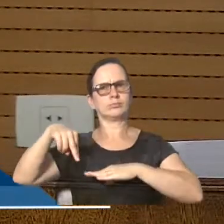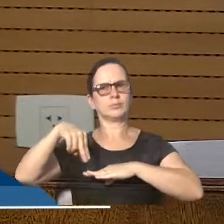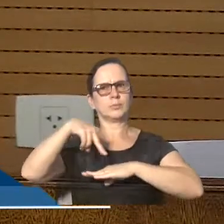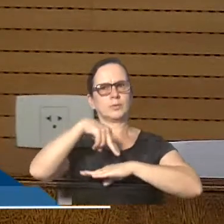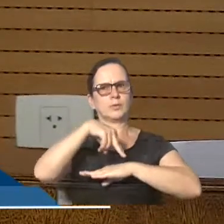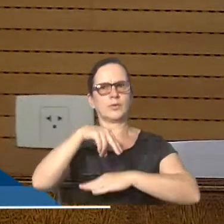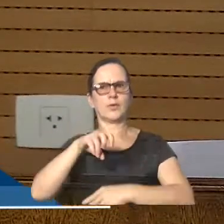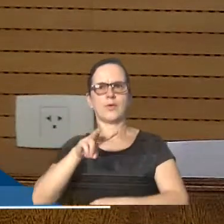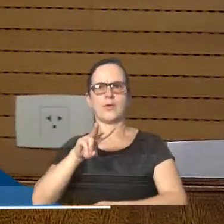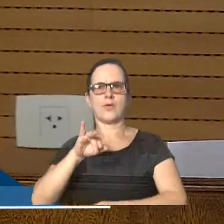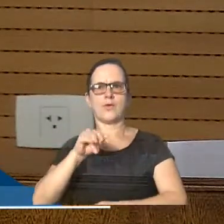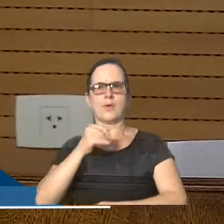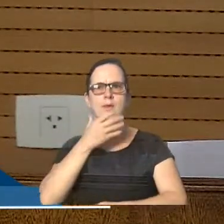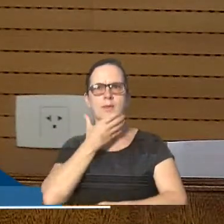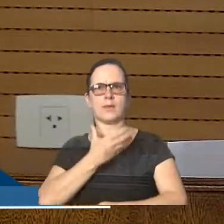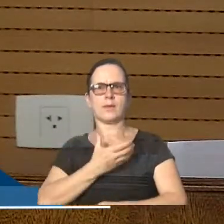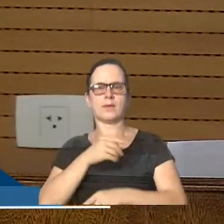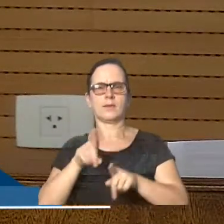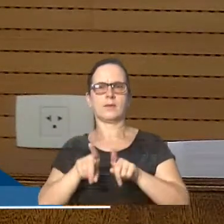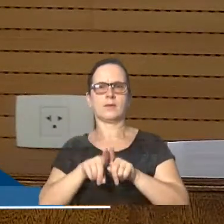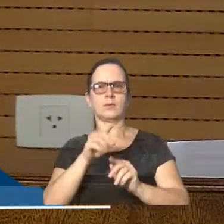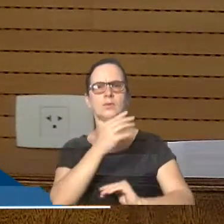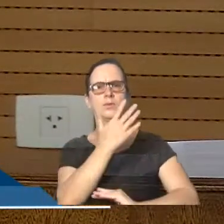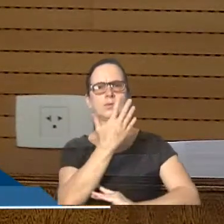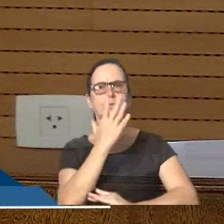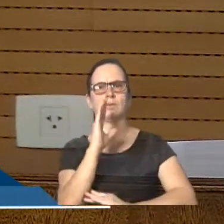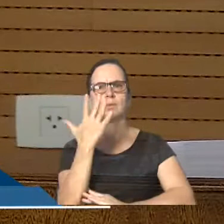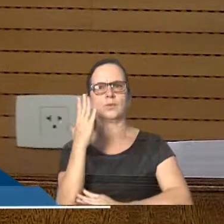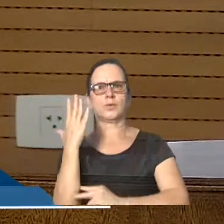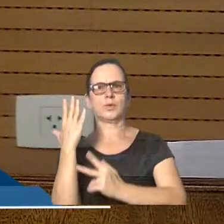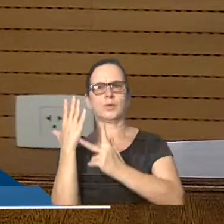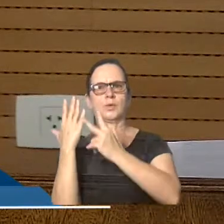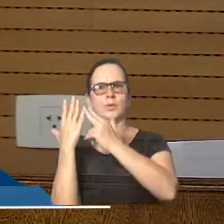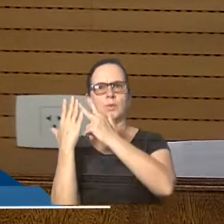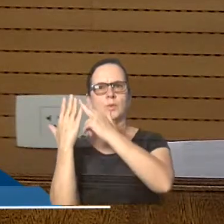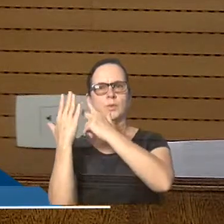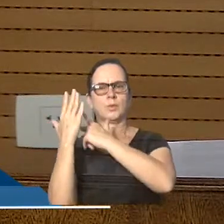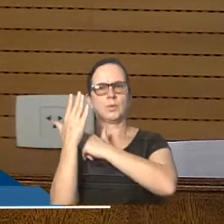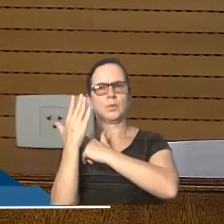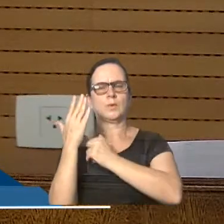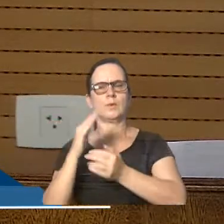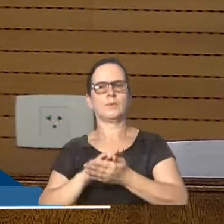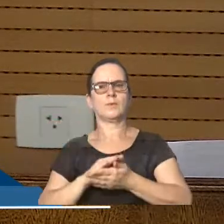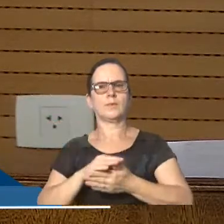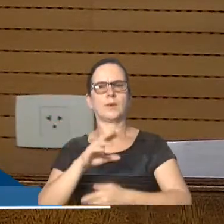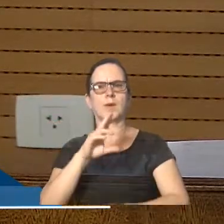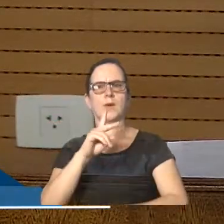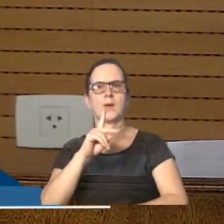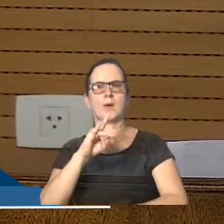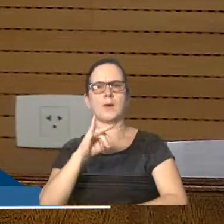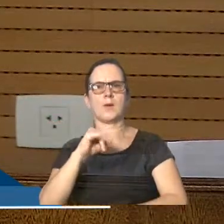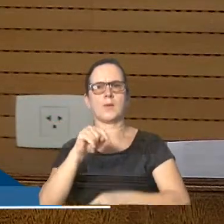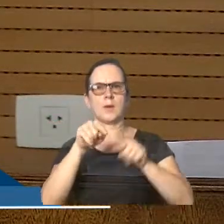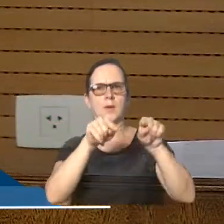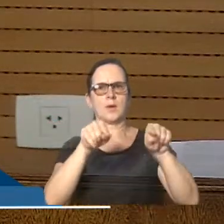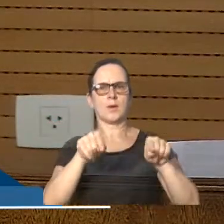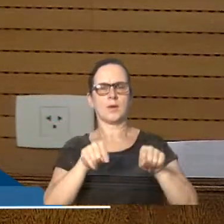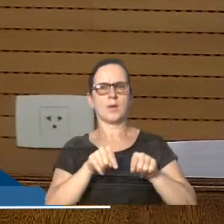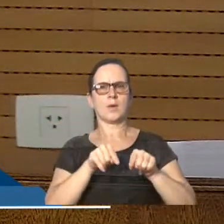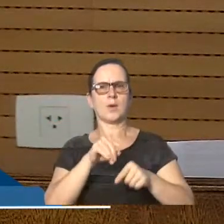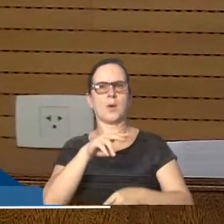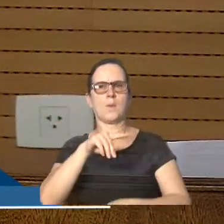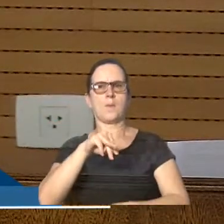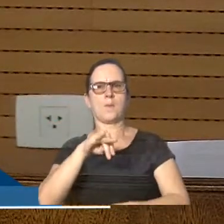Natal. Poda de árvore na rua Antônio Pimenta Cabral, em frente ao bloco 42 do conjunto